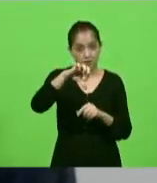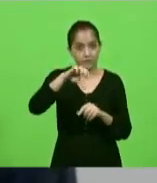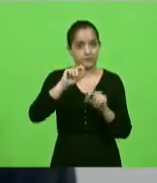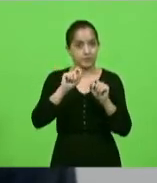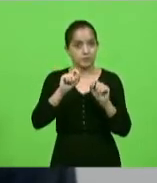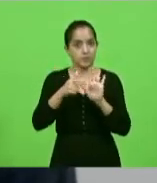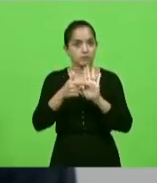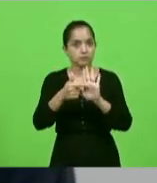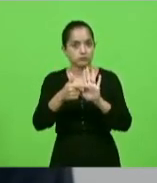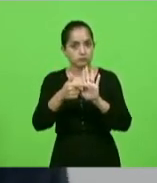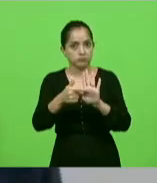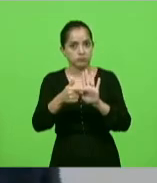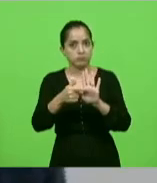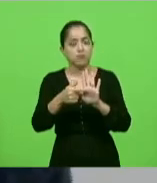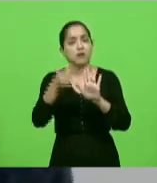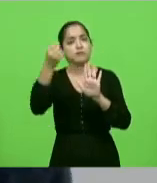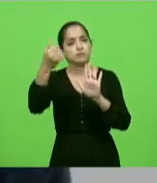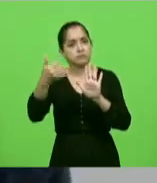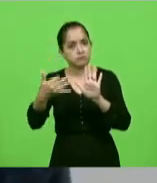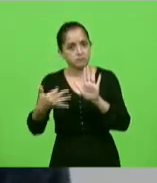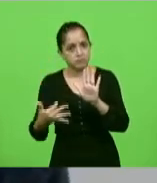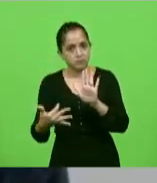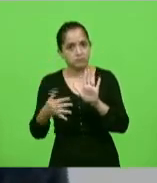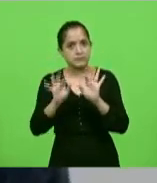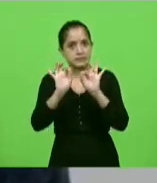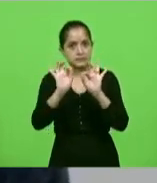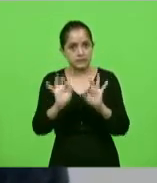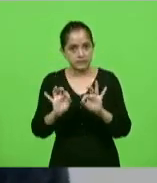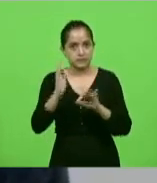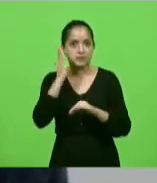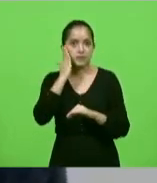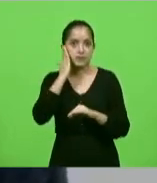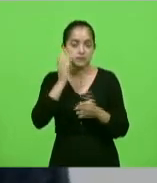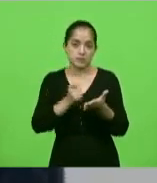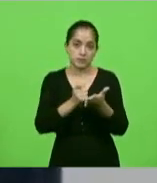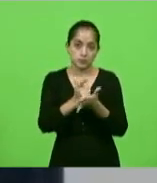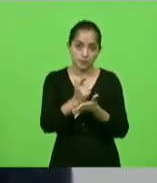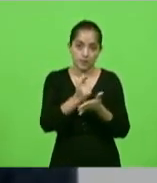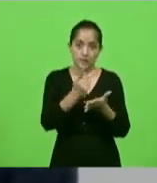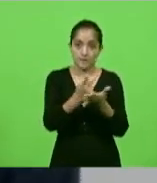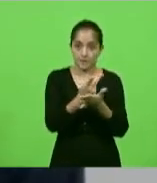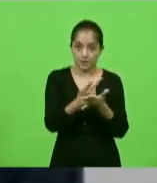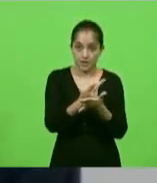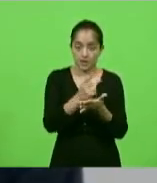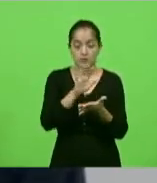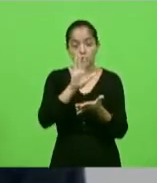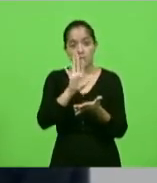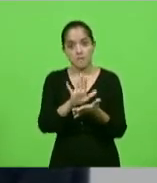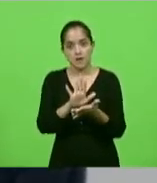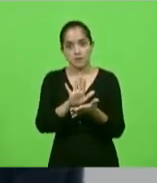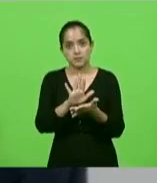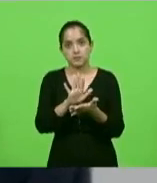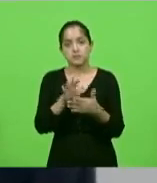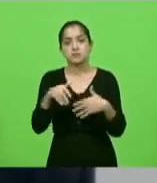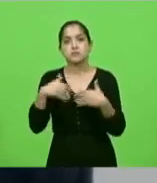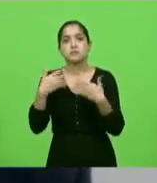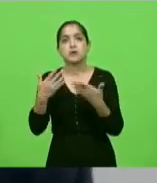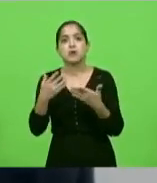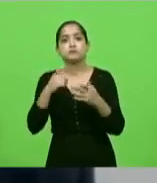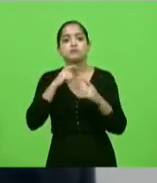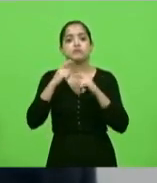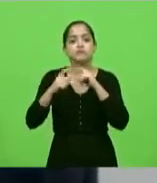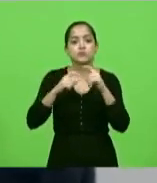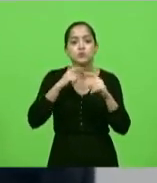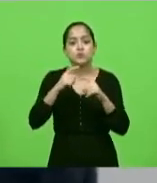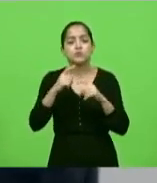que permitem-nos crer, não na certeza que ele sabia do pagamento irregular, mas pelo menos que há dúvidas